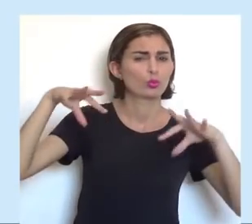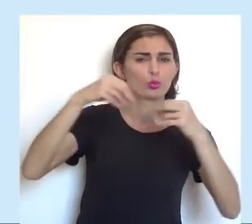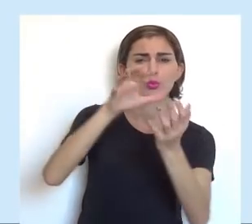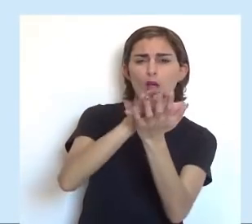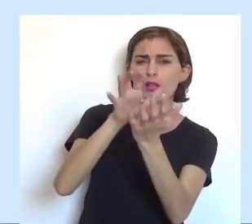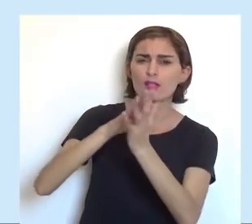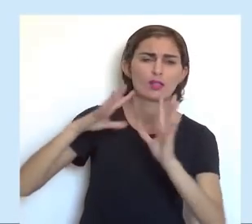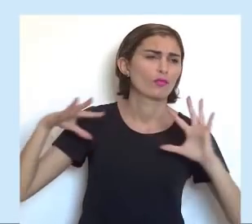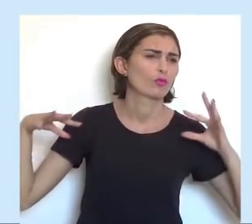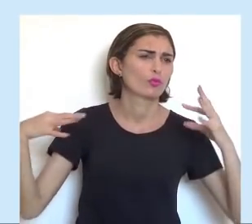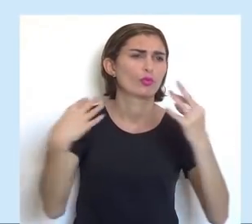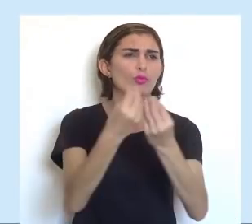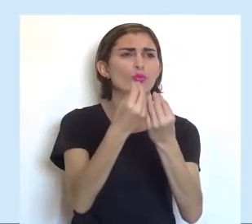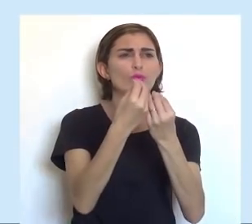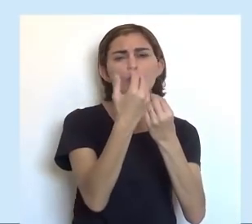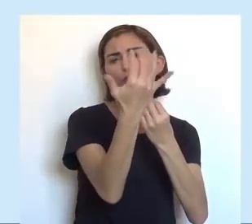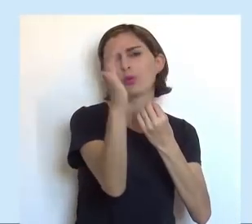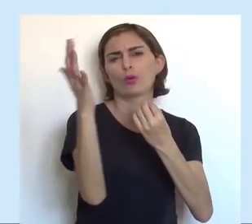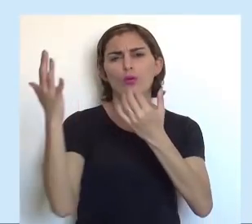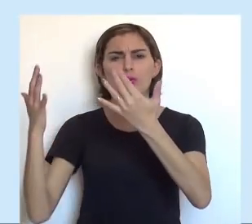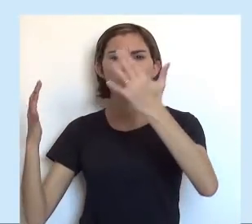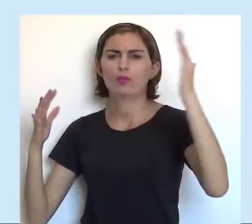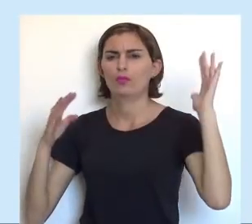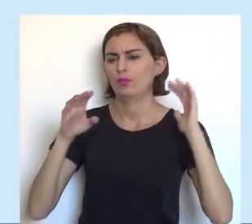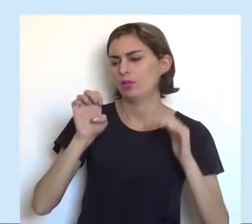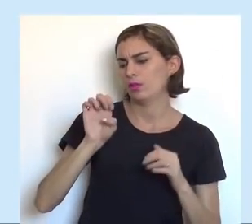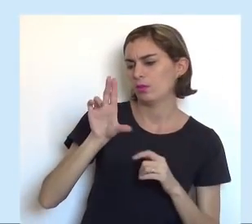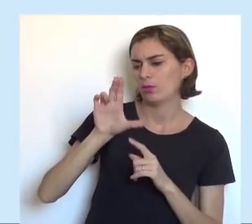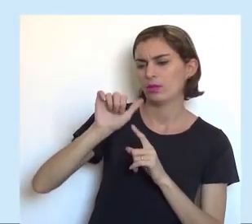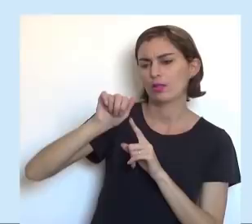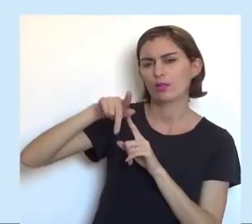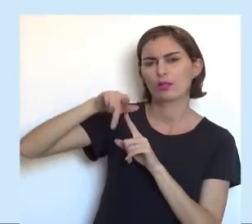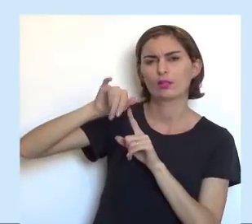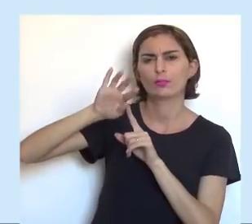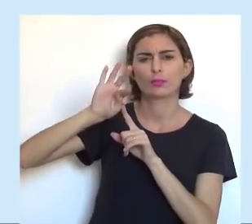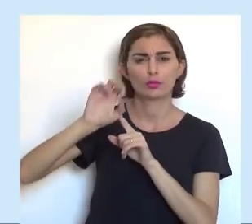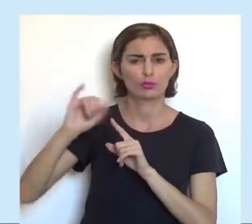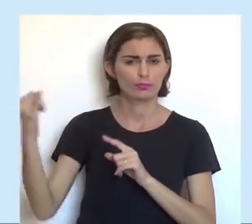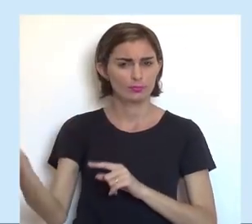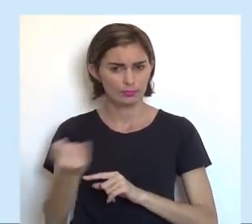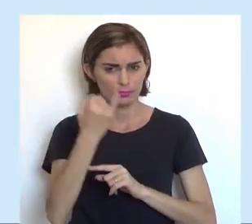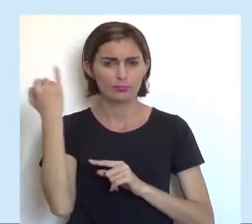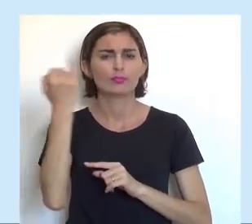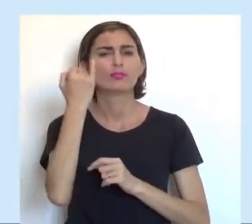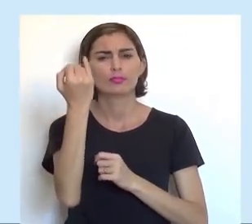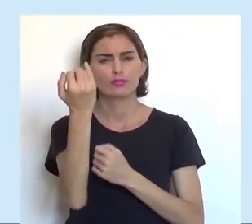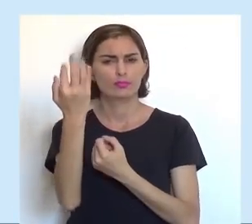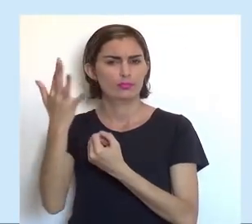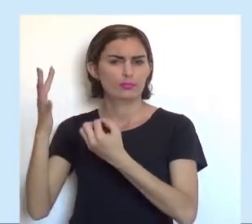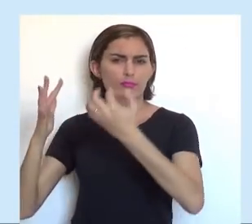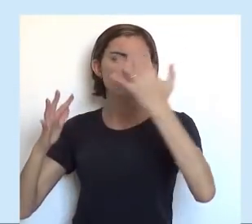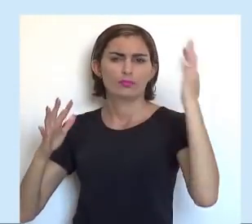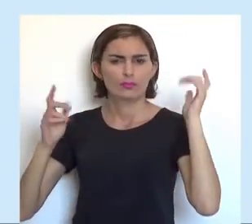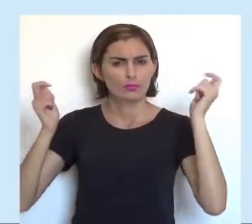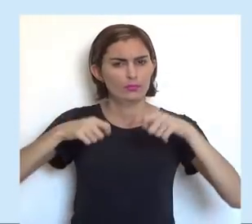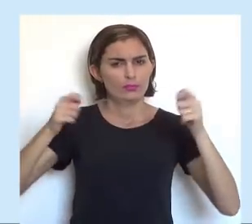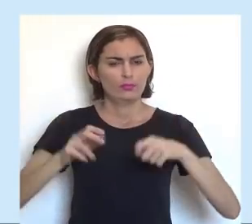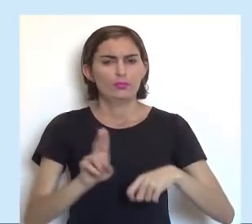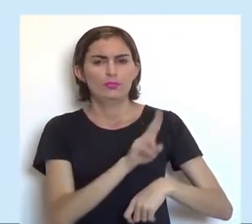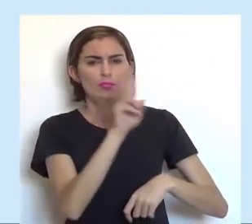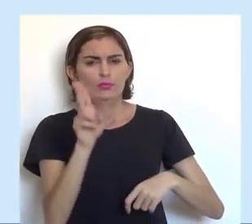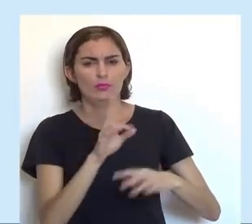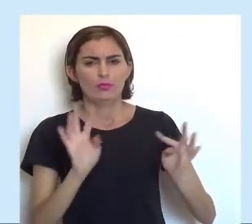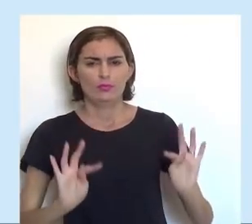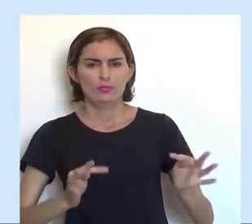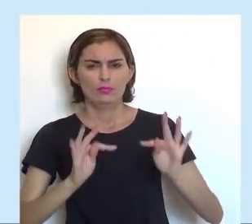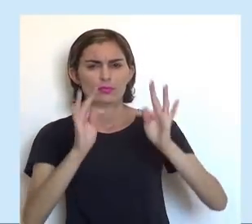Recife inteiro sendo florestado de plantas eucaliptos. Veja que importância para o meio ambiente nós podemos